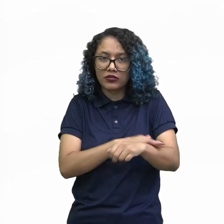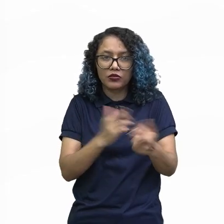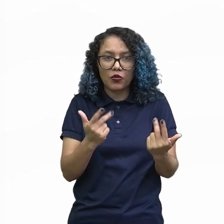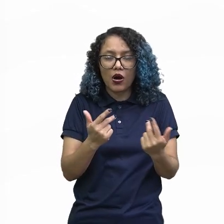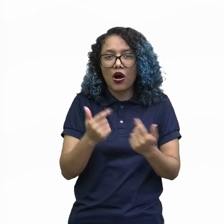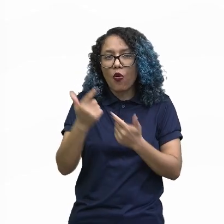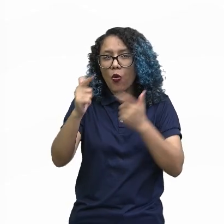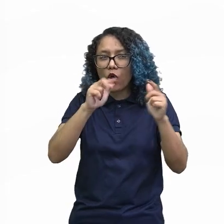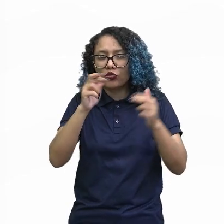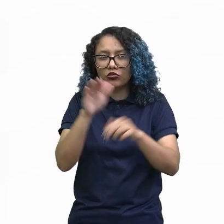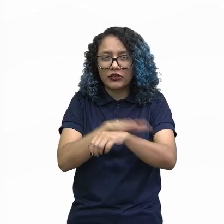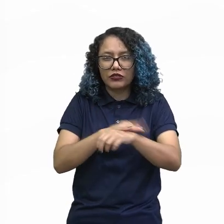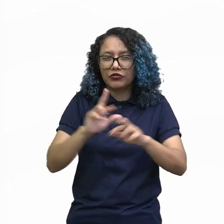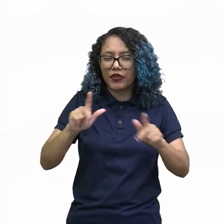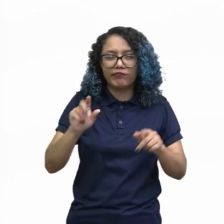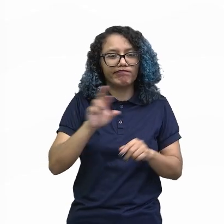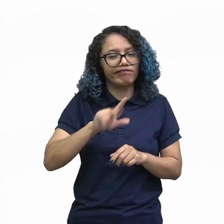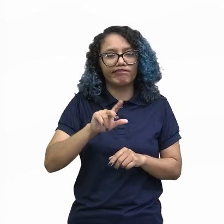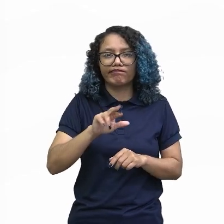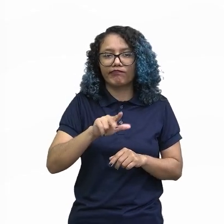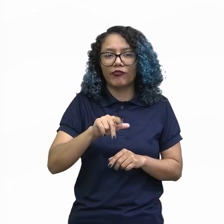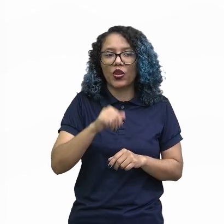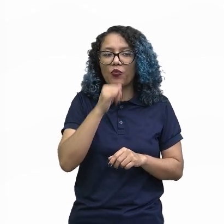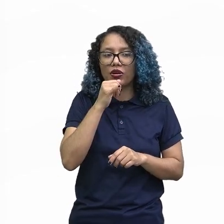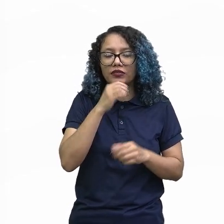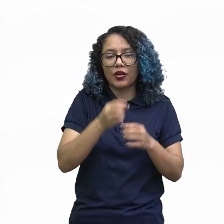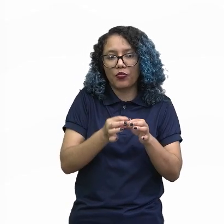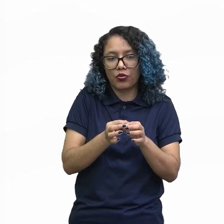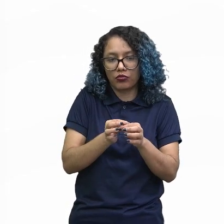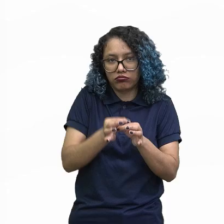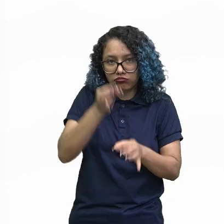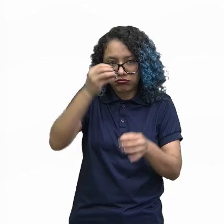por exemplo, nós temos lá a medula óssea, o cordão